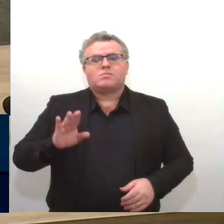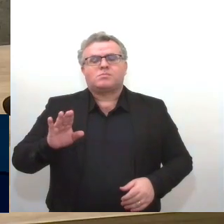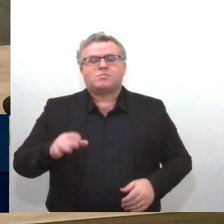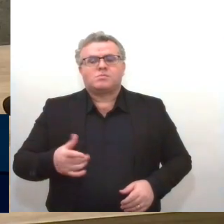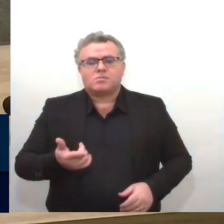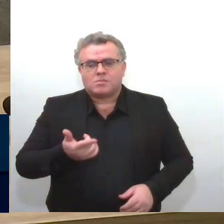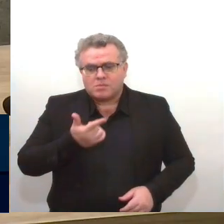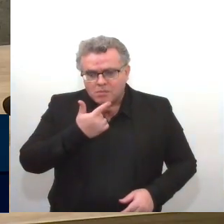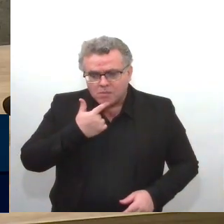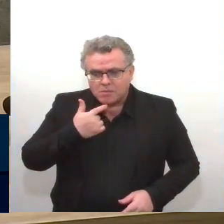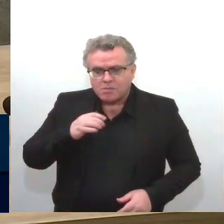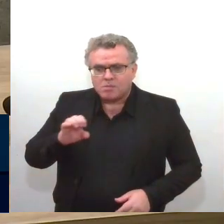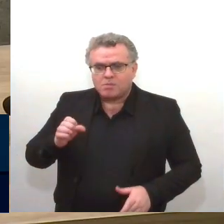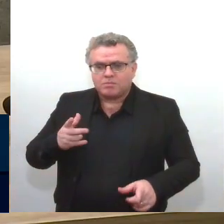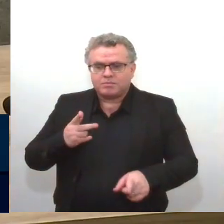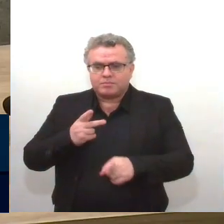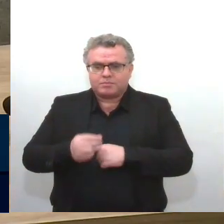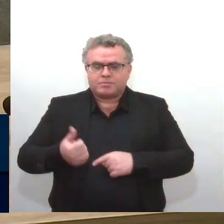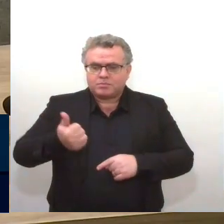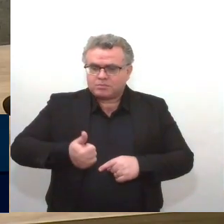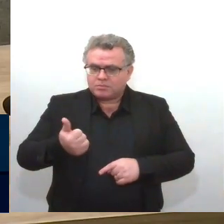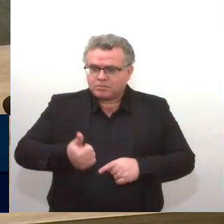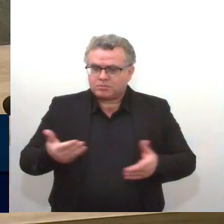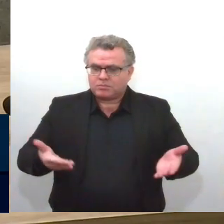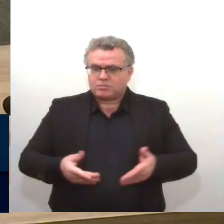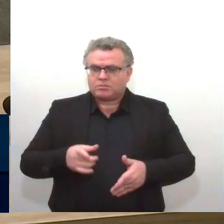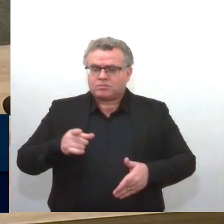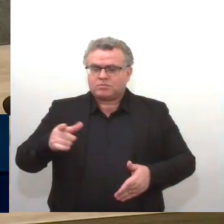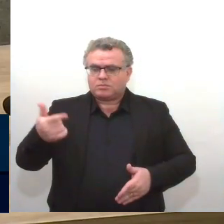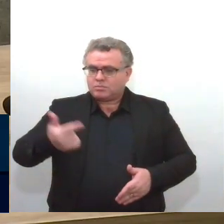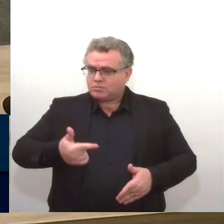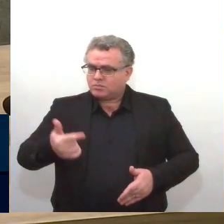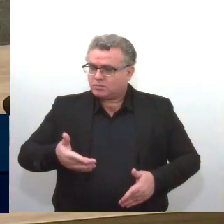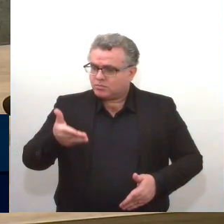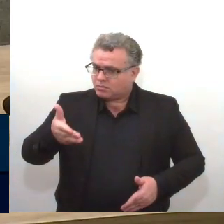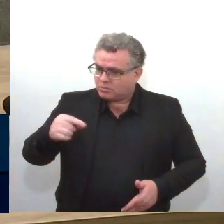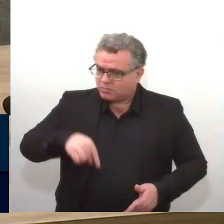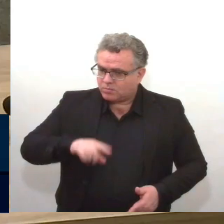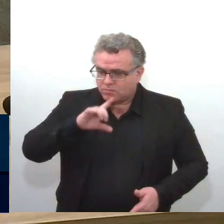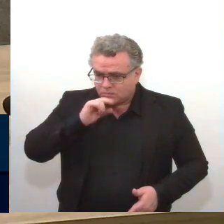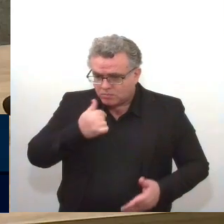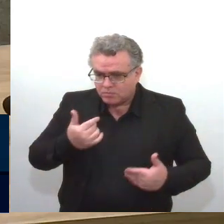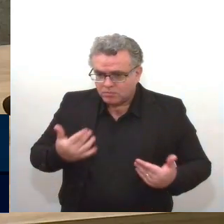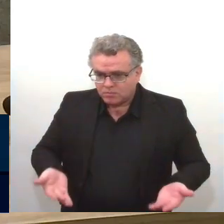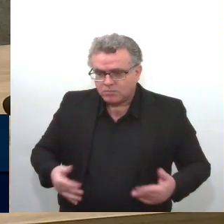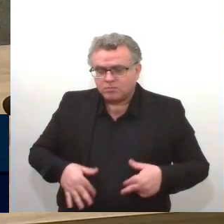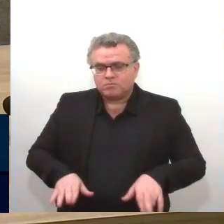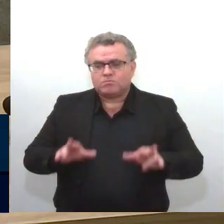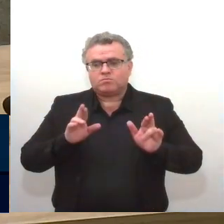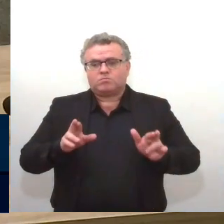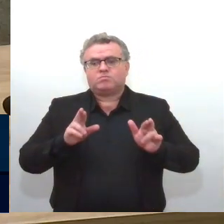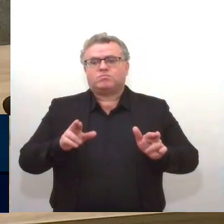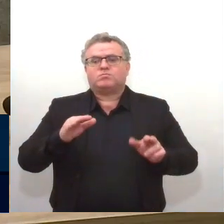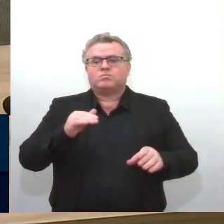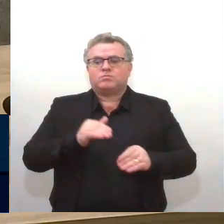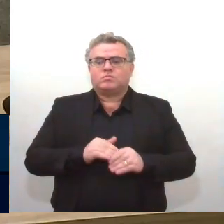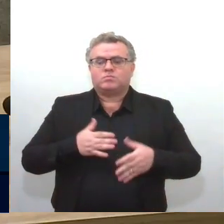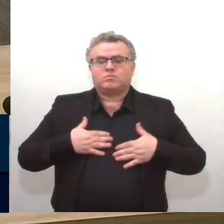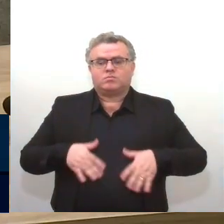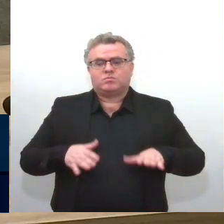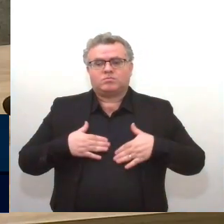primeiro turno agora vai ter o segundo turno em Aracaju Espero que seja uma eleição tranquila uma eleição limpa uma eleição de